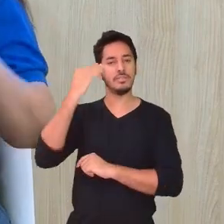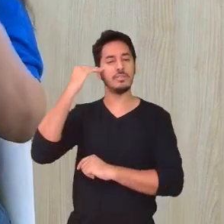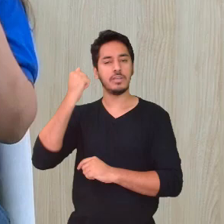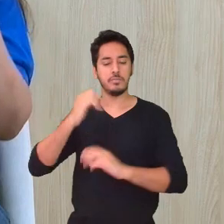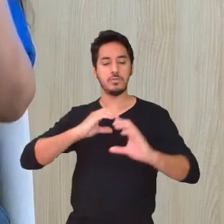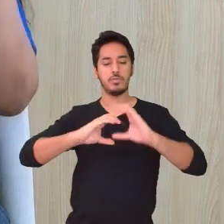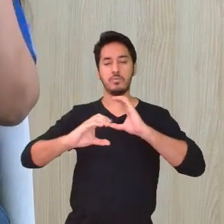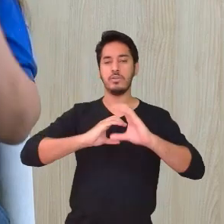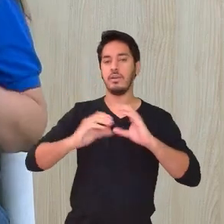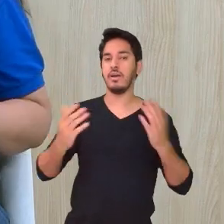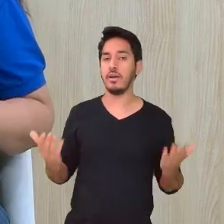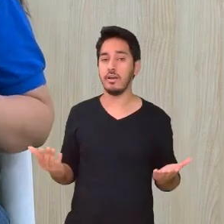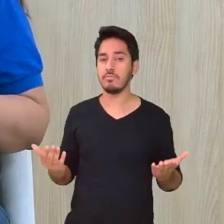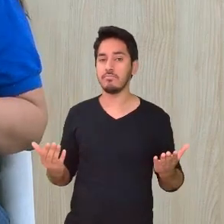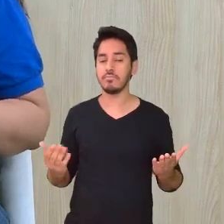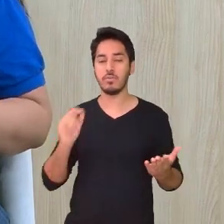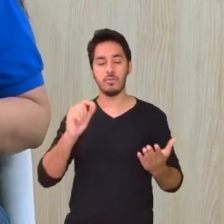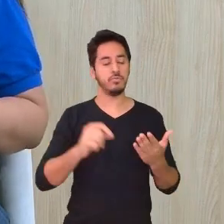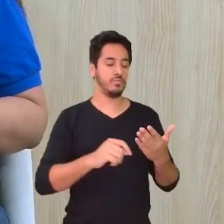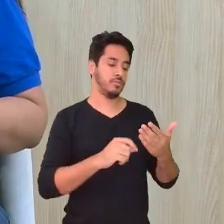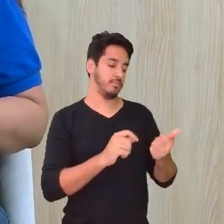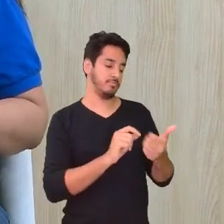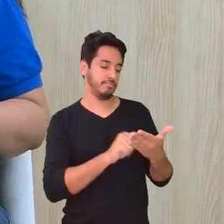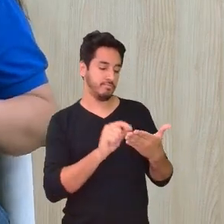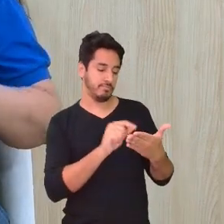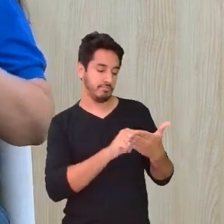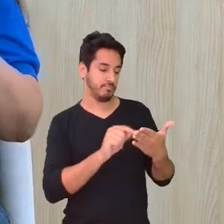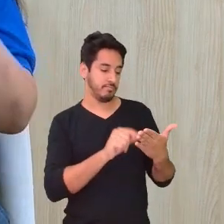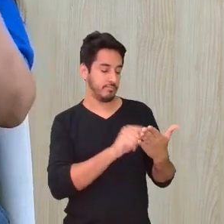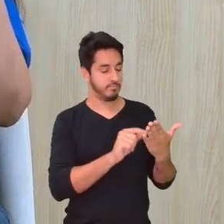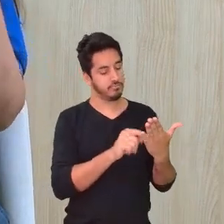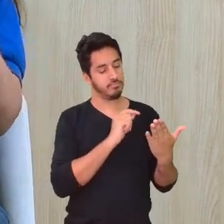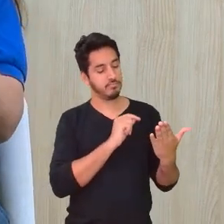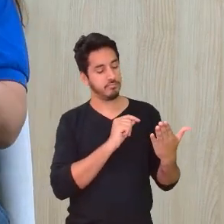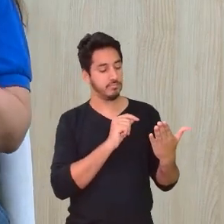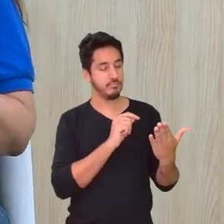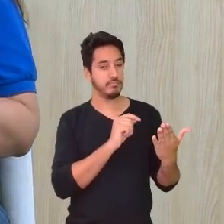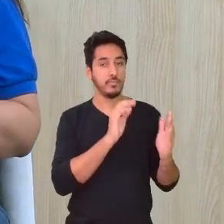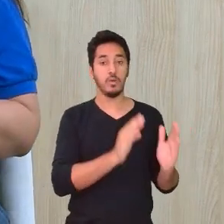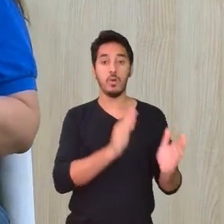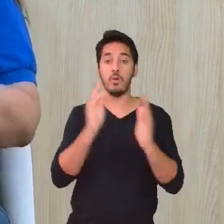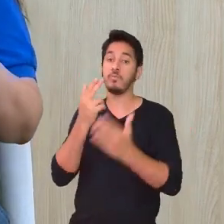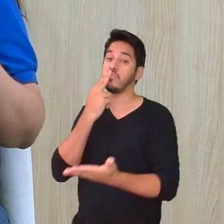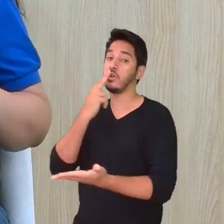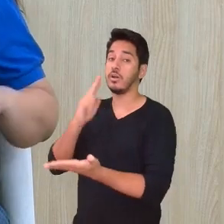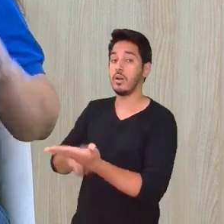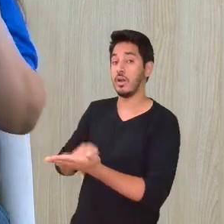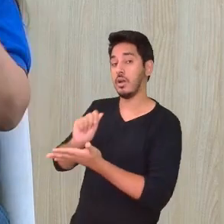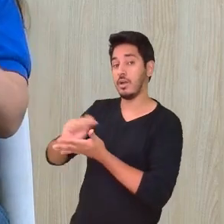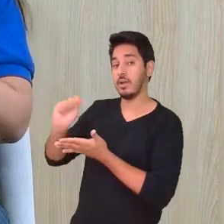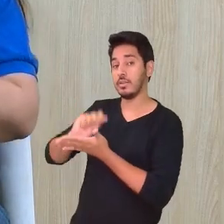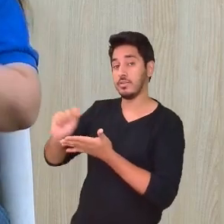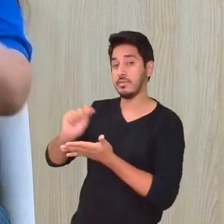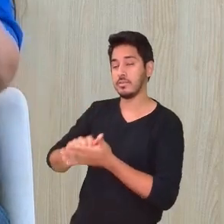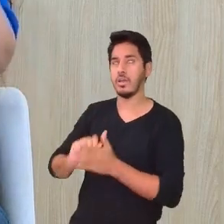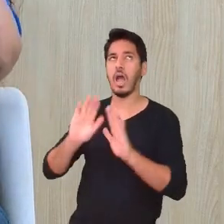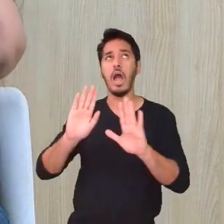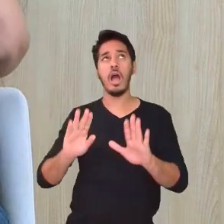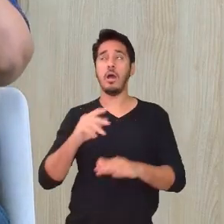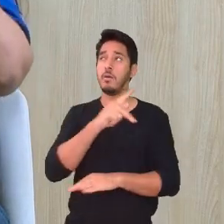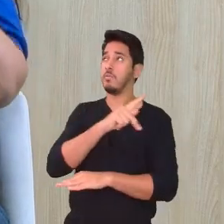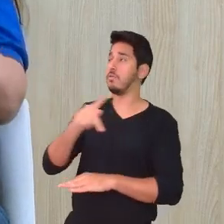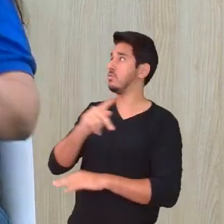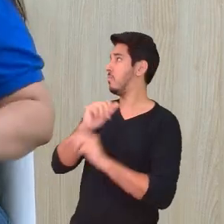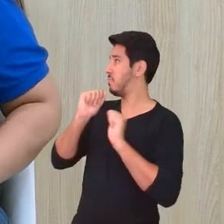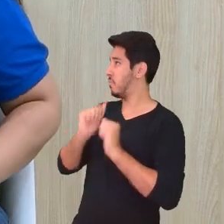comunicar tanto no celular, no WhatsApp, como numa carta. Ah, professora, posso escrever